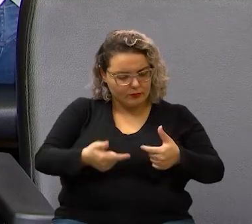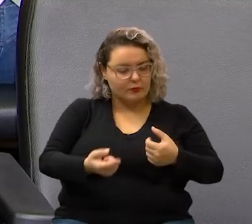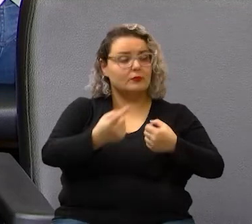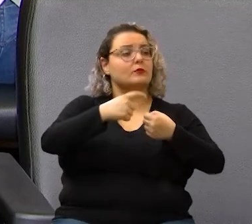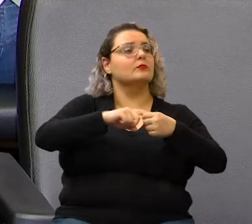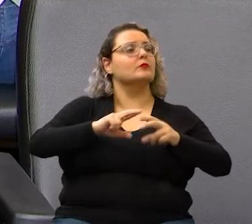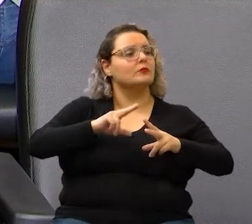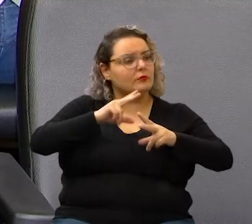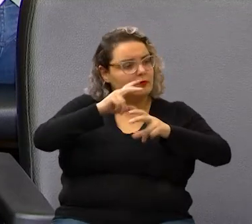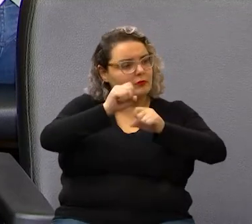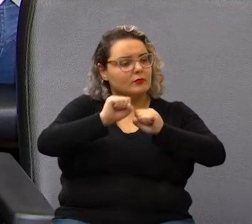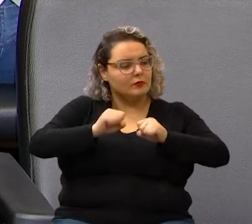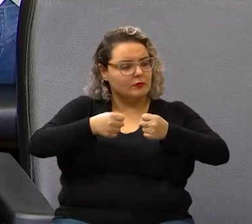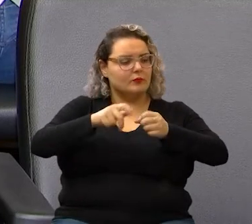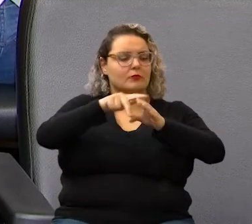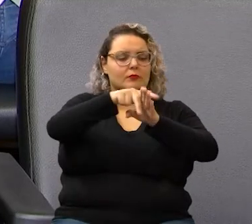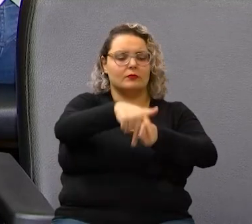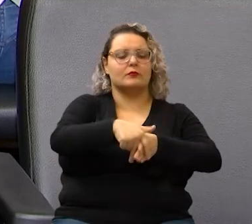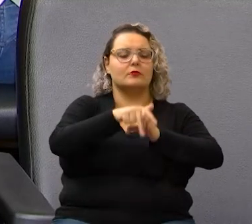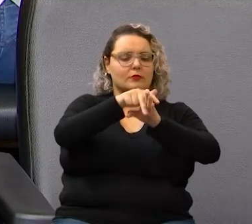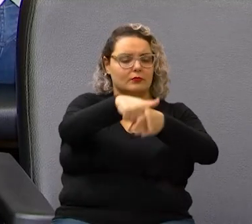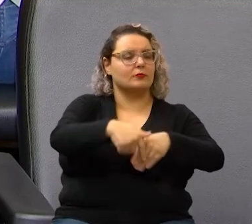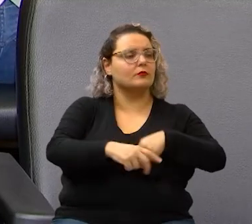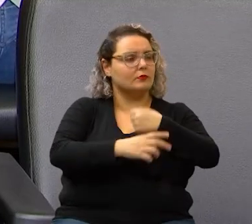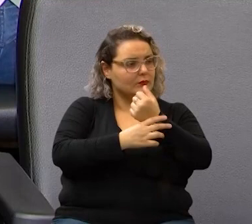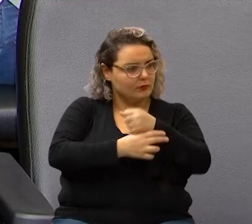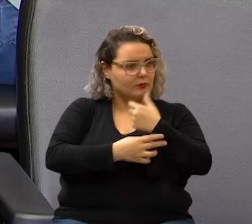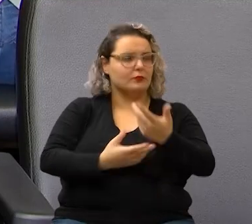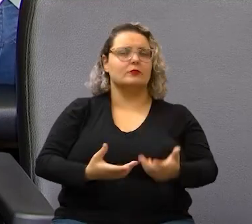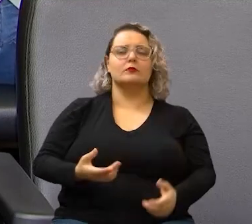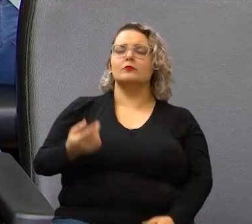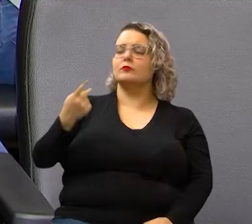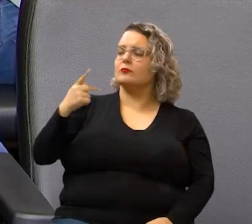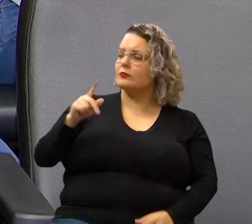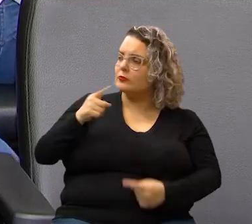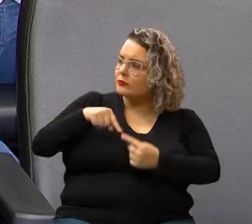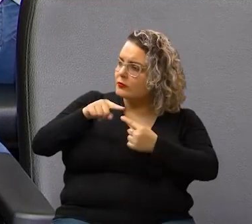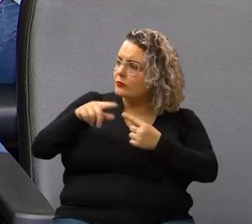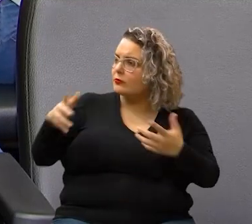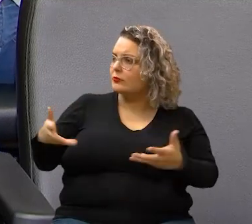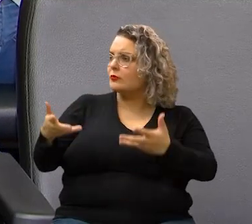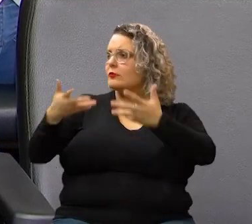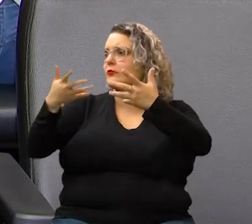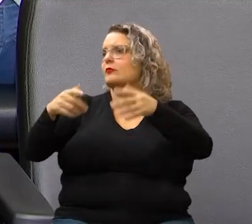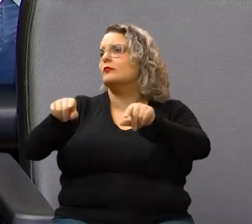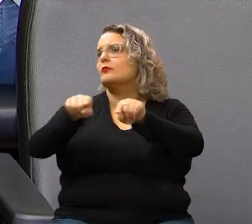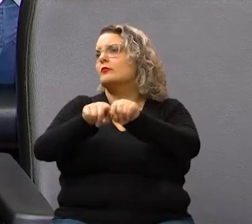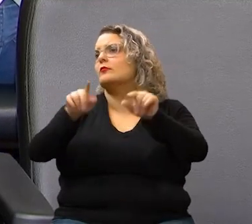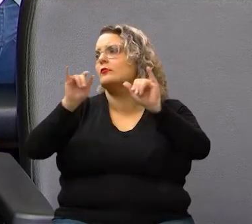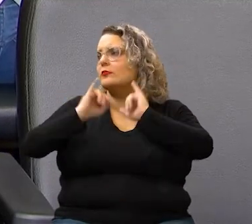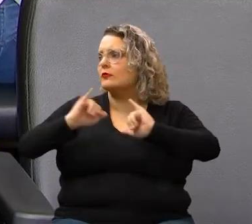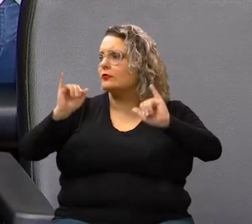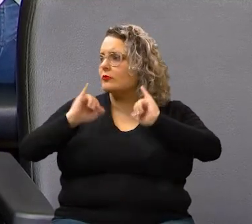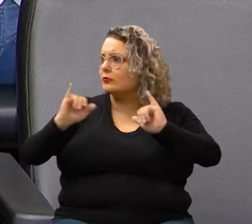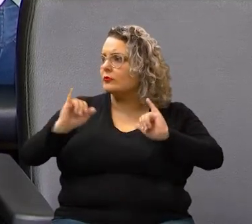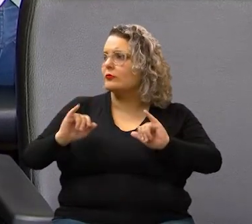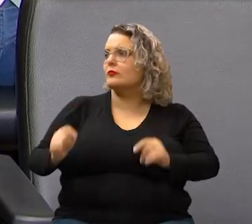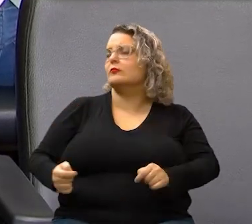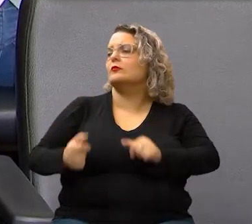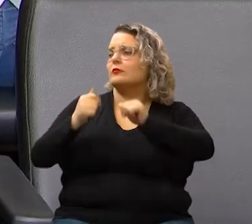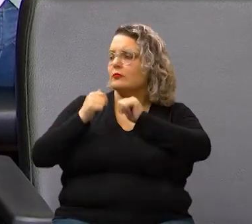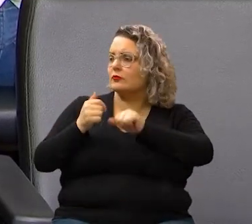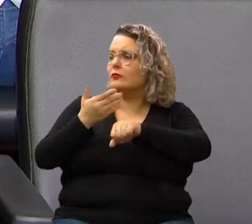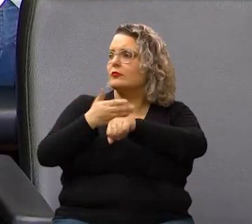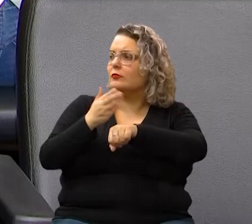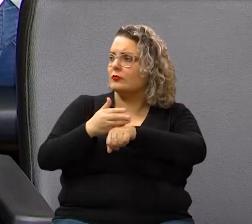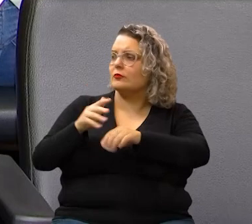Vou lutar para que volte a ecoterapia. E o seu objetivo é incentivar e também divulgar